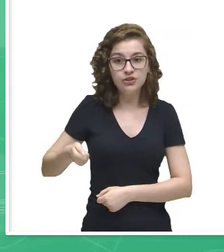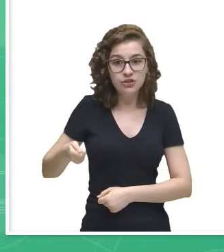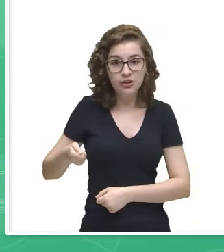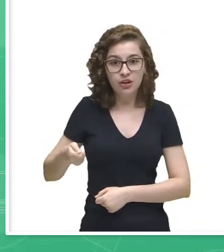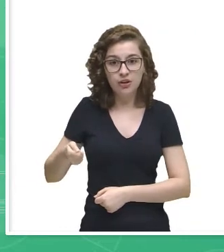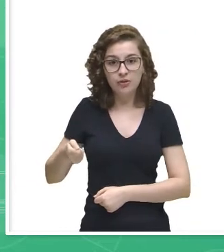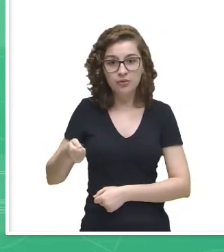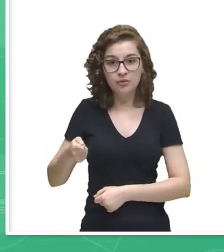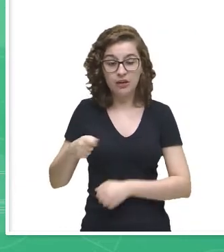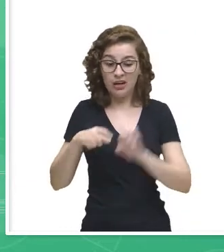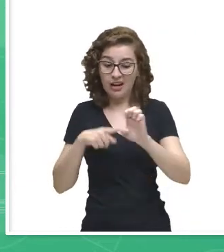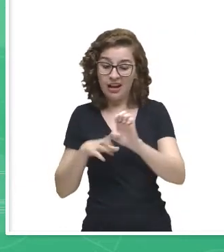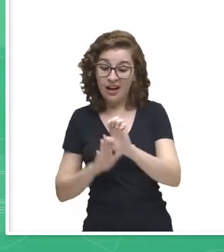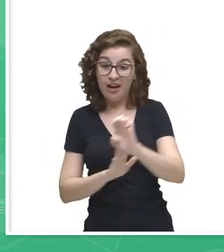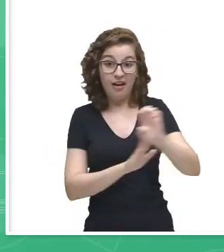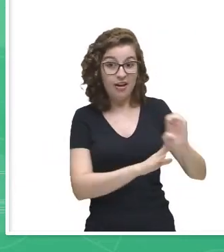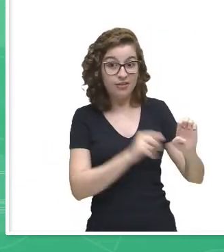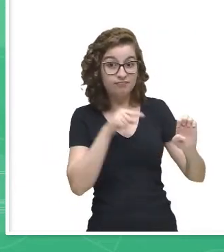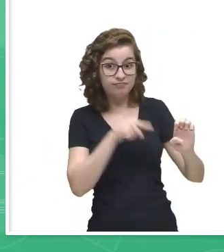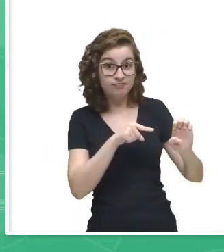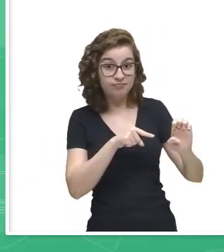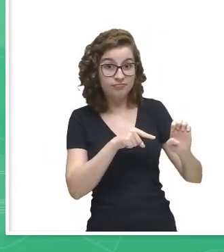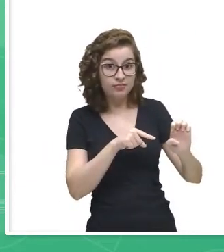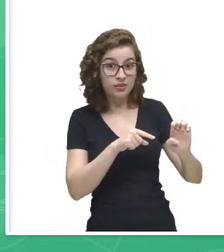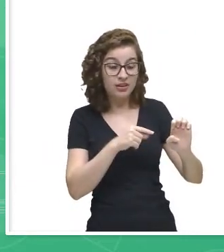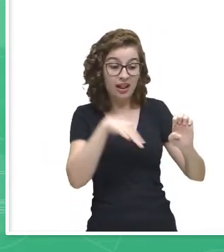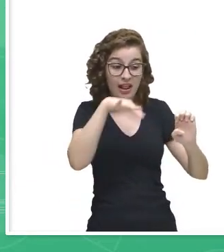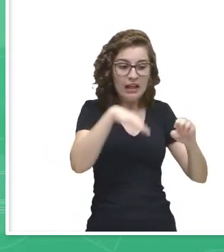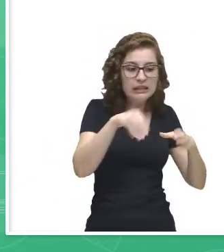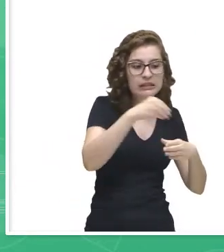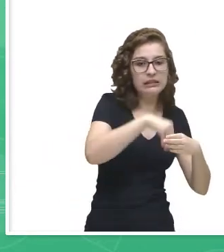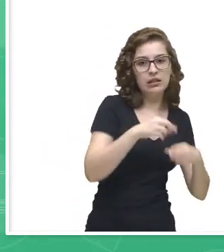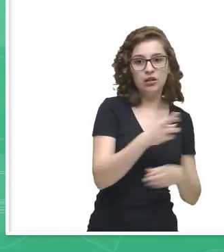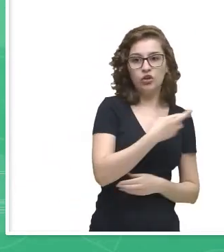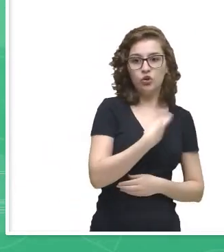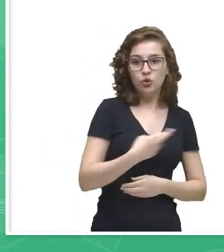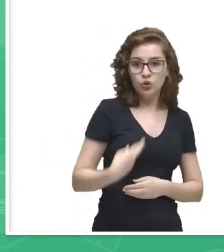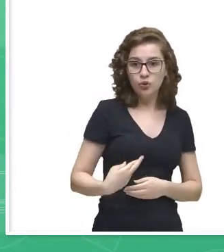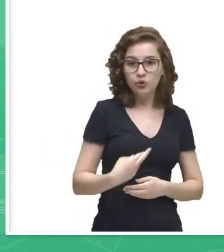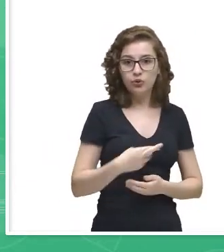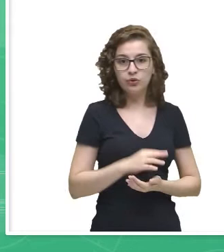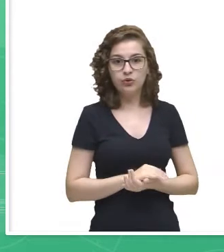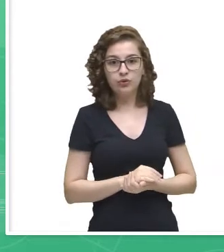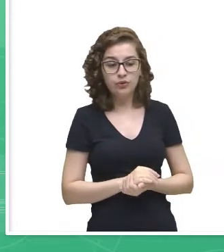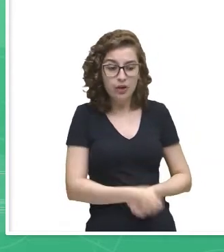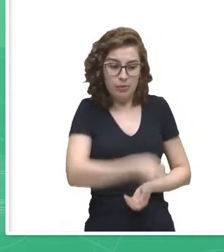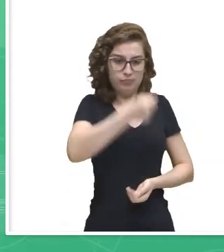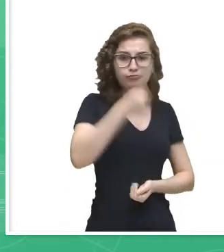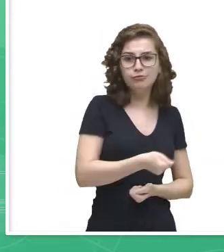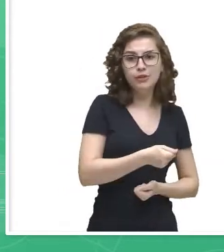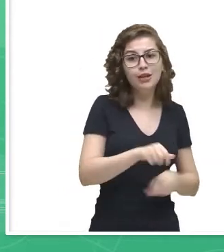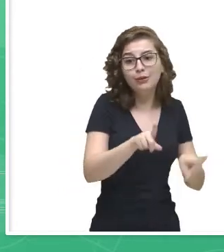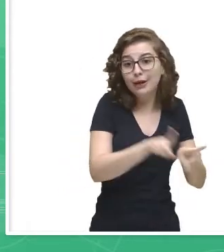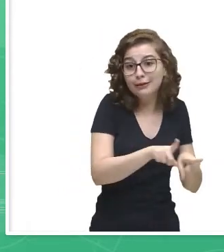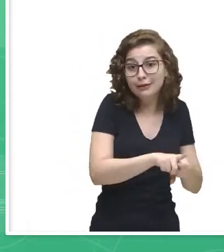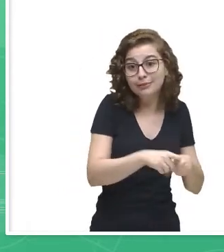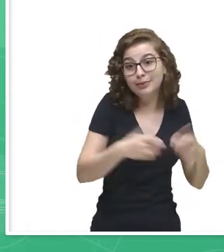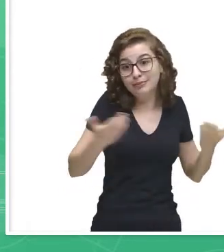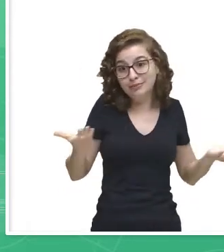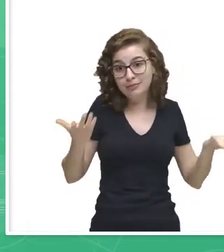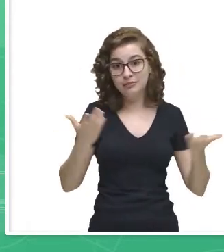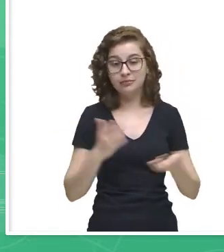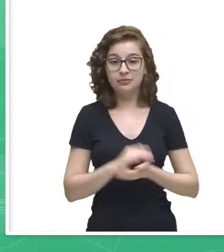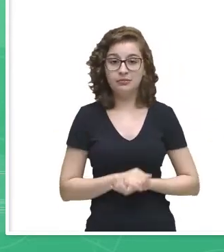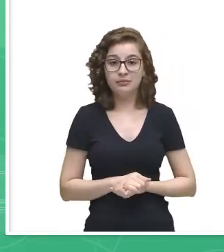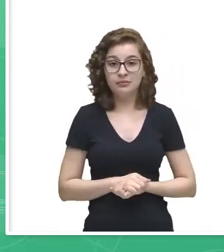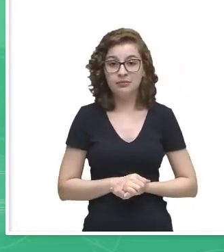de extrema esquerda dentro da Rússia, que vai desembocar numa ditadura também, meus amores. Então, aprendam com